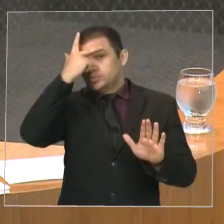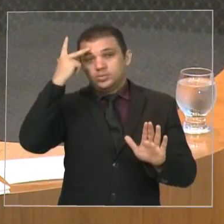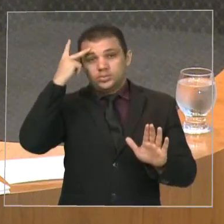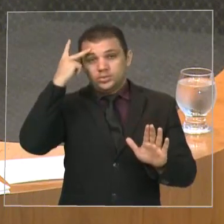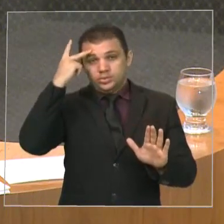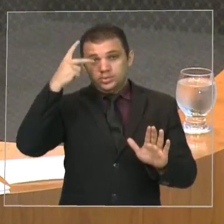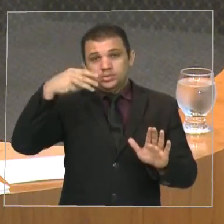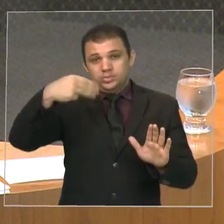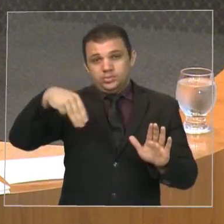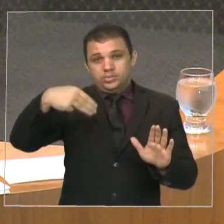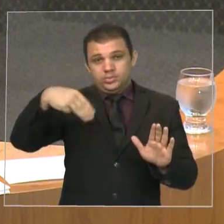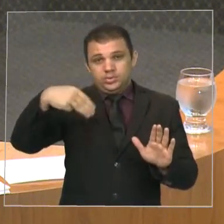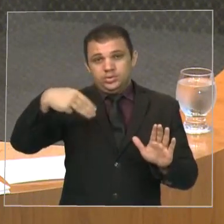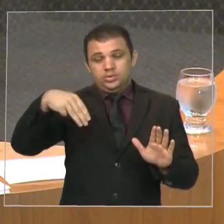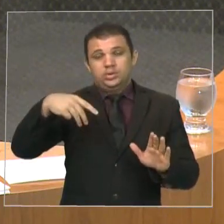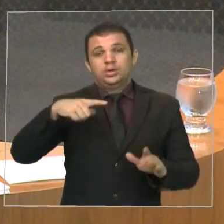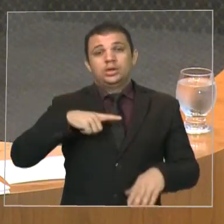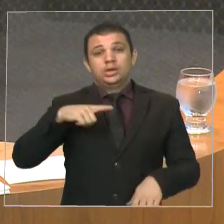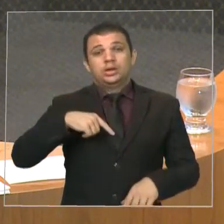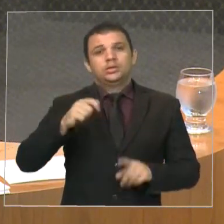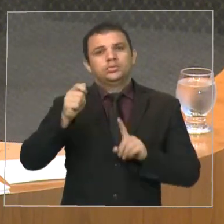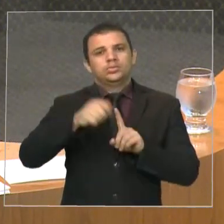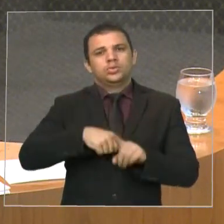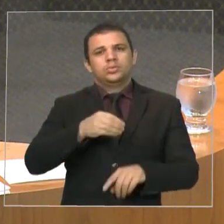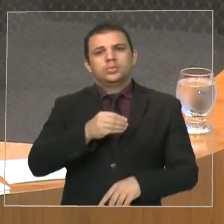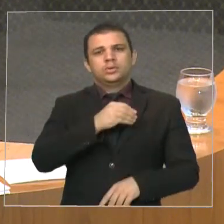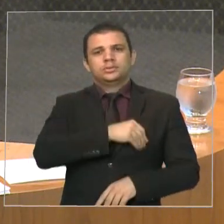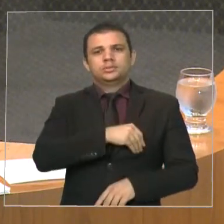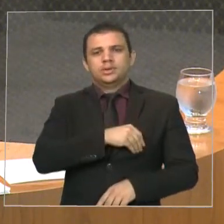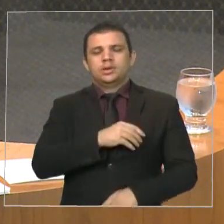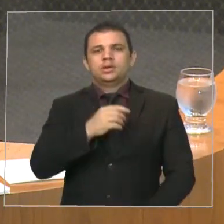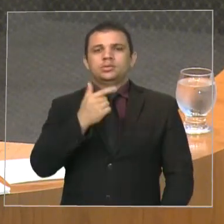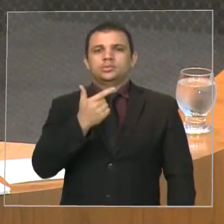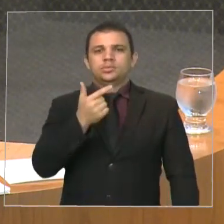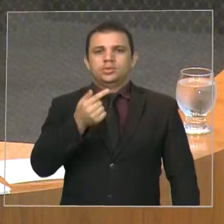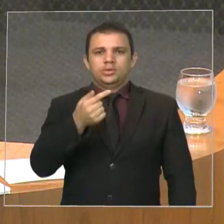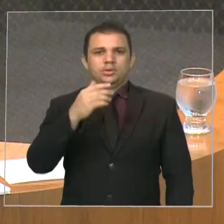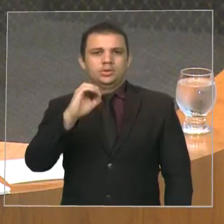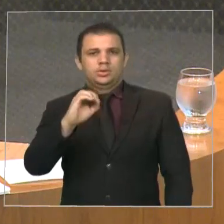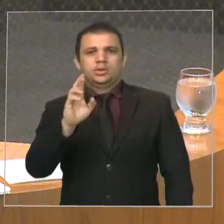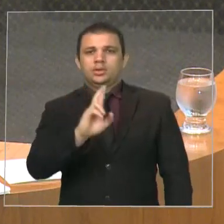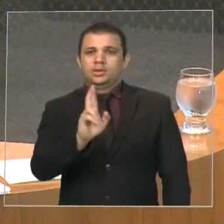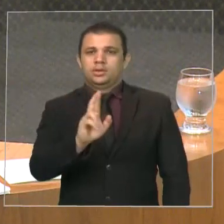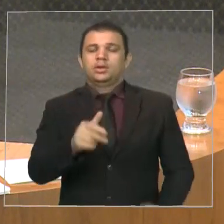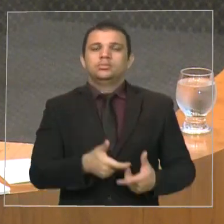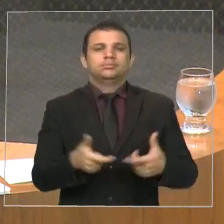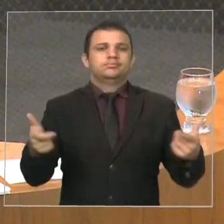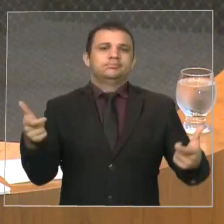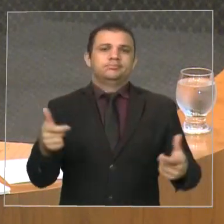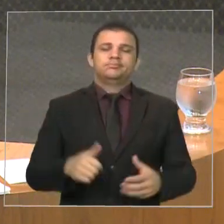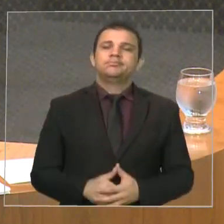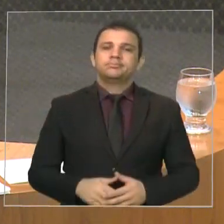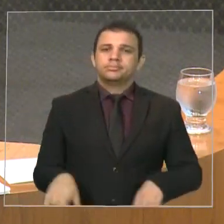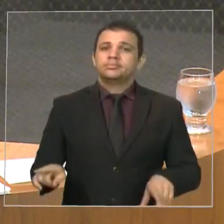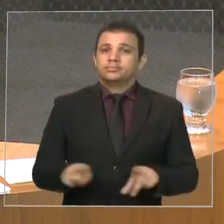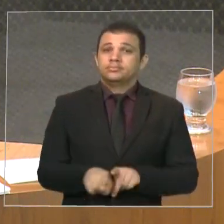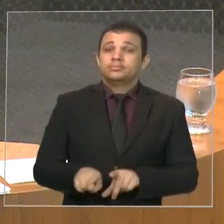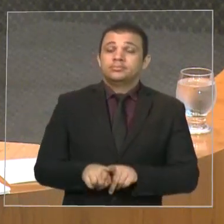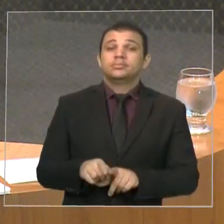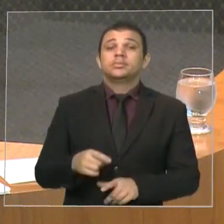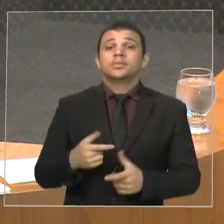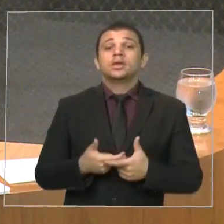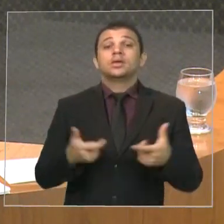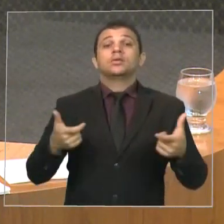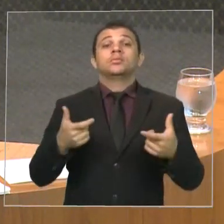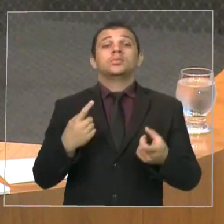$60 por mês, ou seja, R$ 270, aumentou. E esse número cresceu 48%